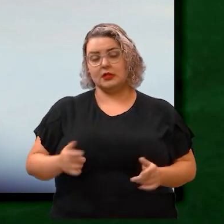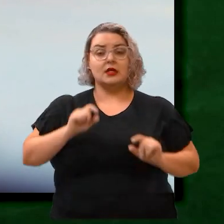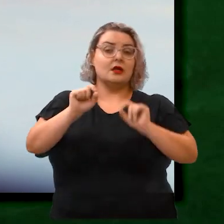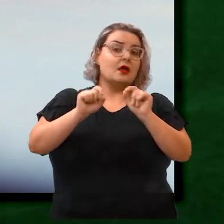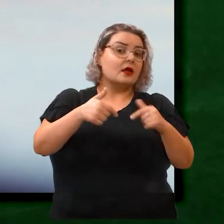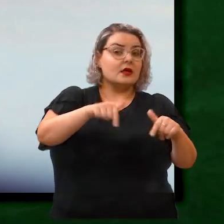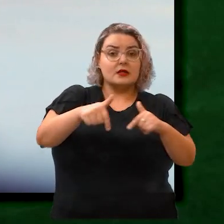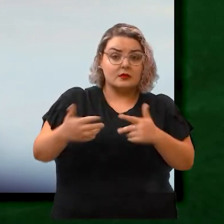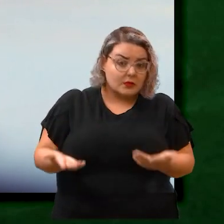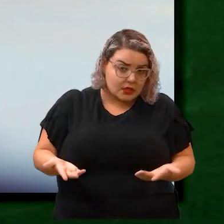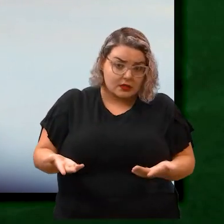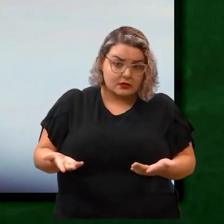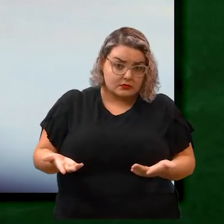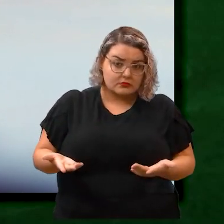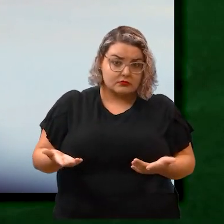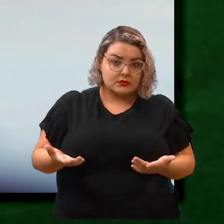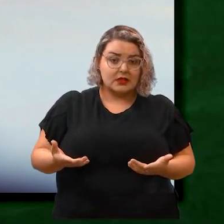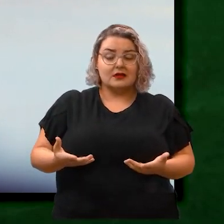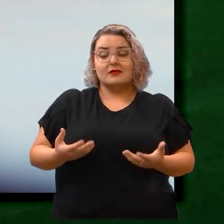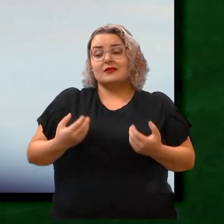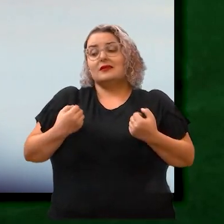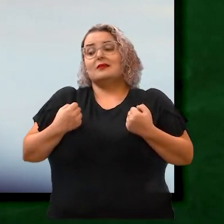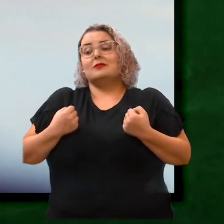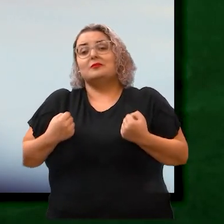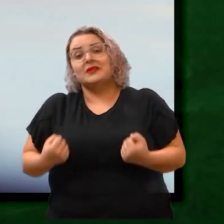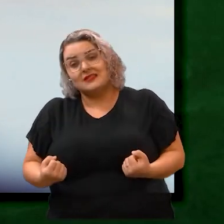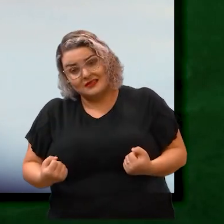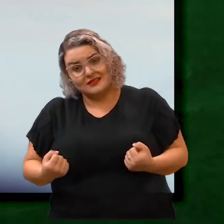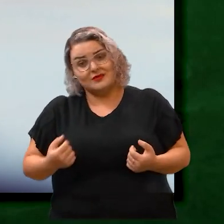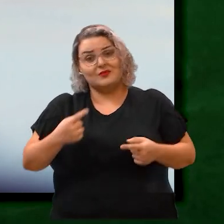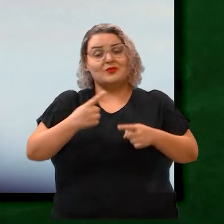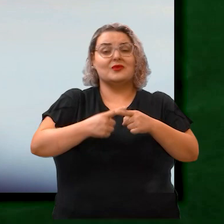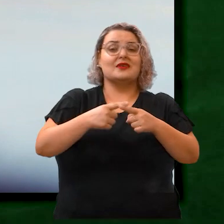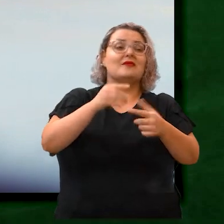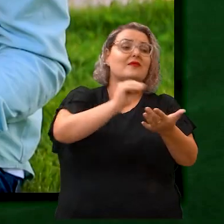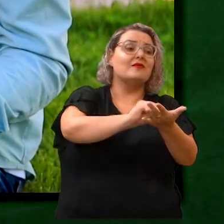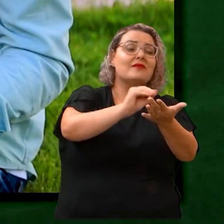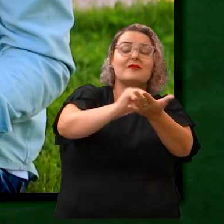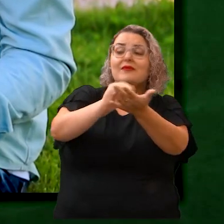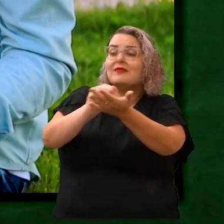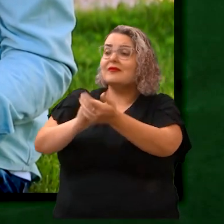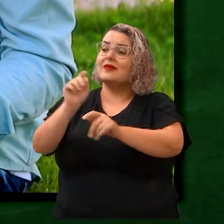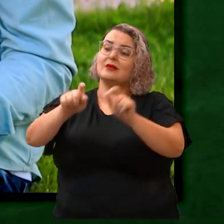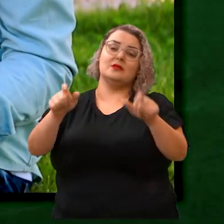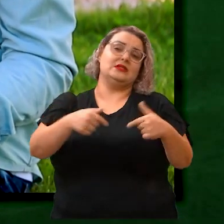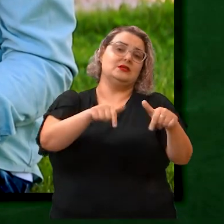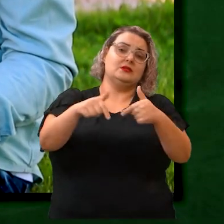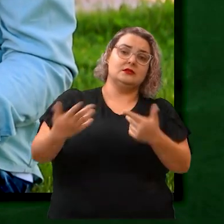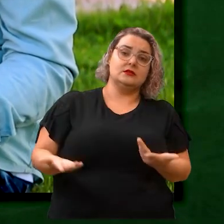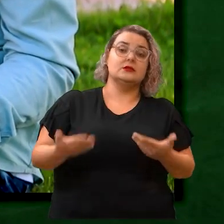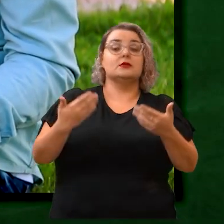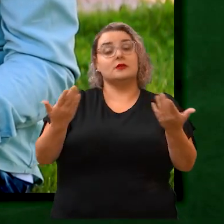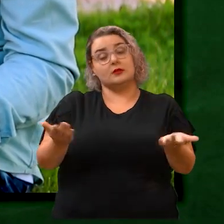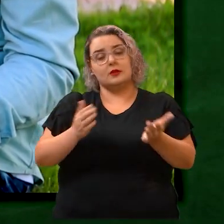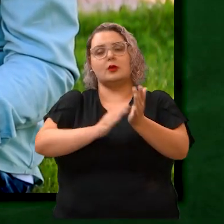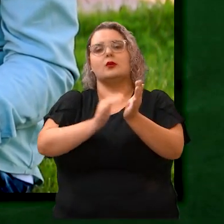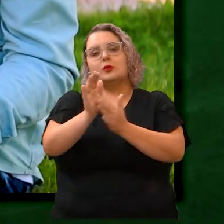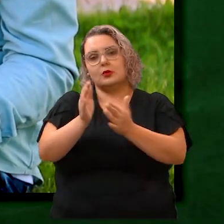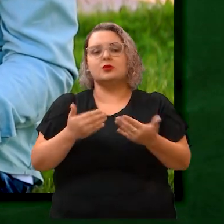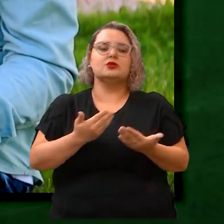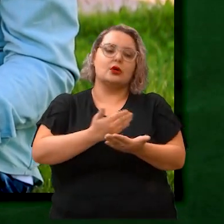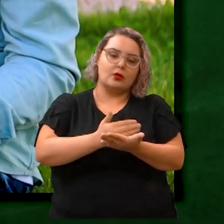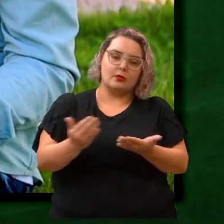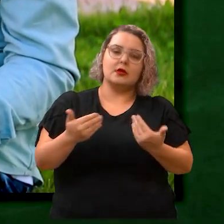e quem tá trabalhando acaba se sobrecarregando de trabalho porque falta a gente para trabalhar Então os concursos agora